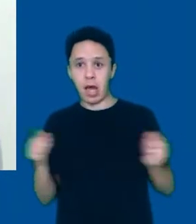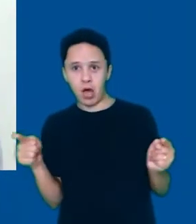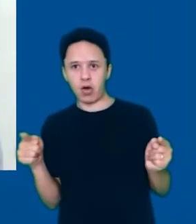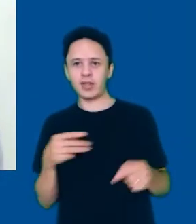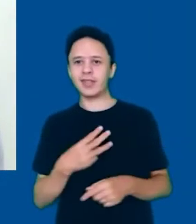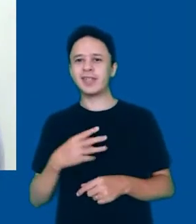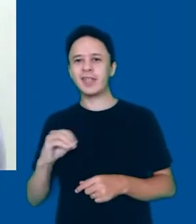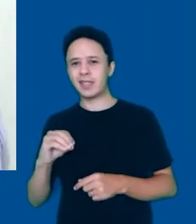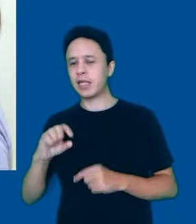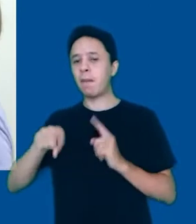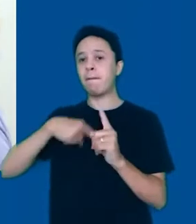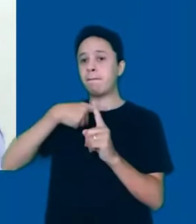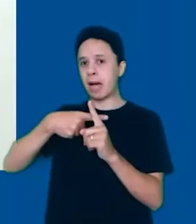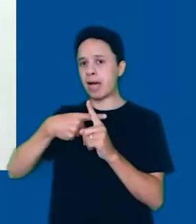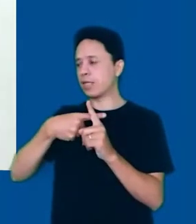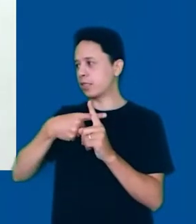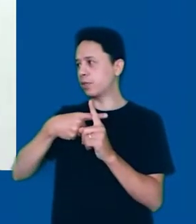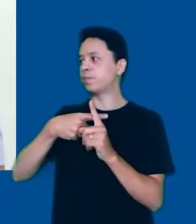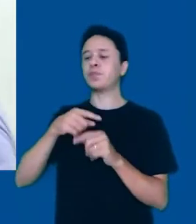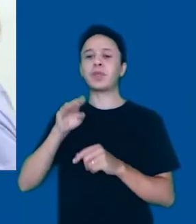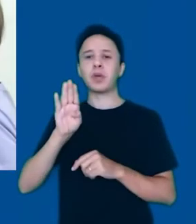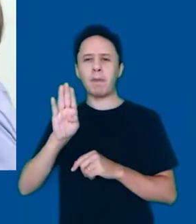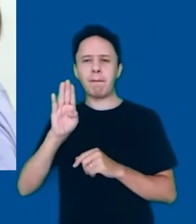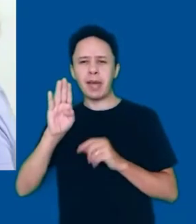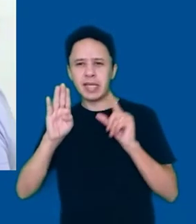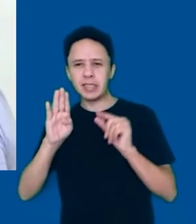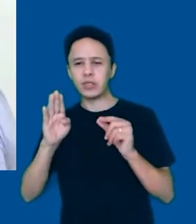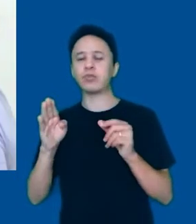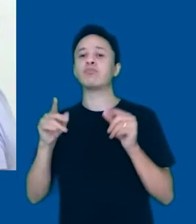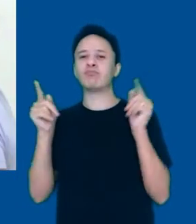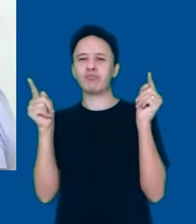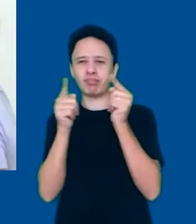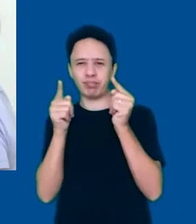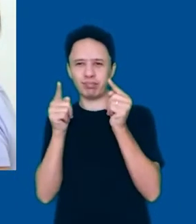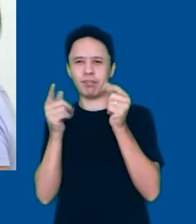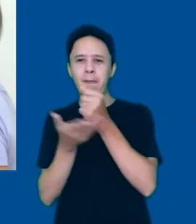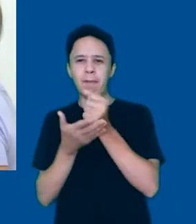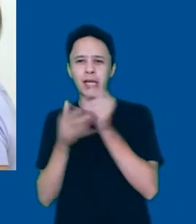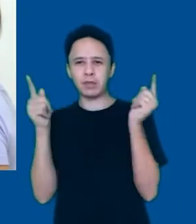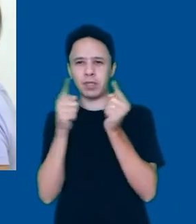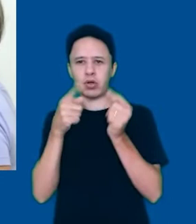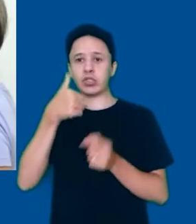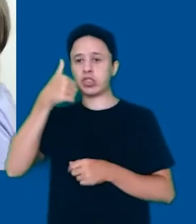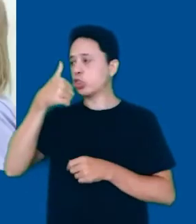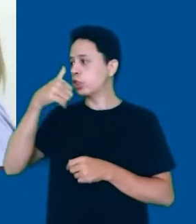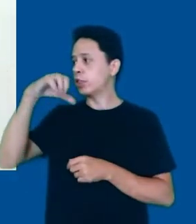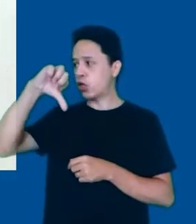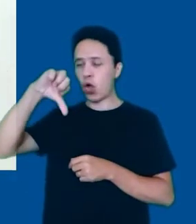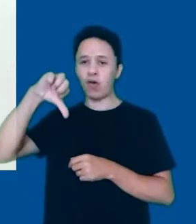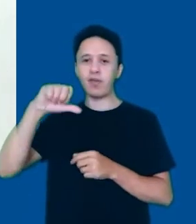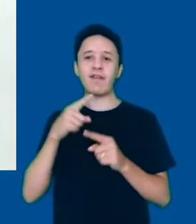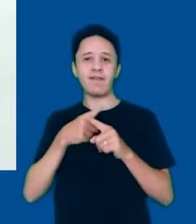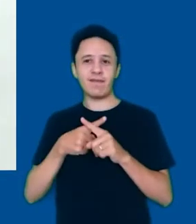30, mais o Bzinho, que é a nossa base menor, é 19, vezes